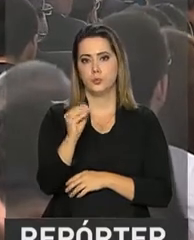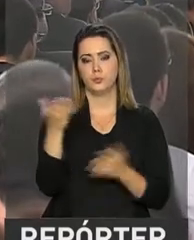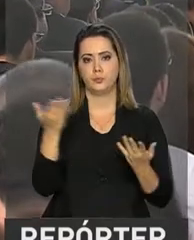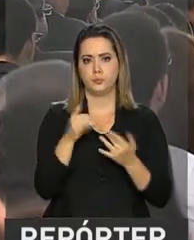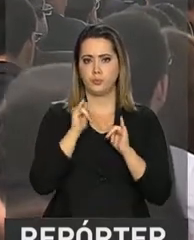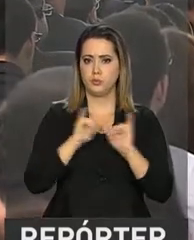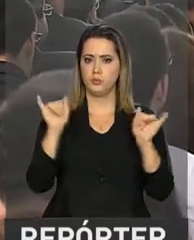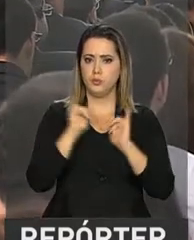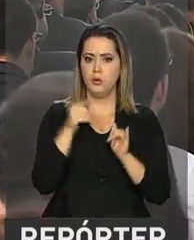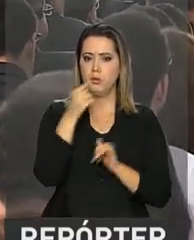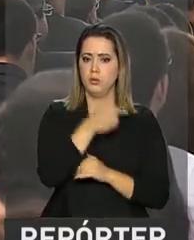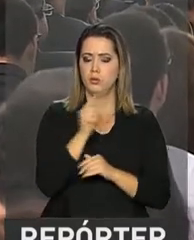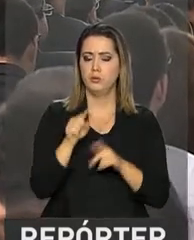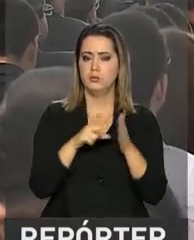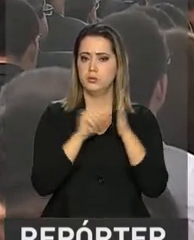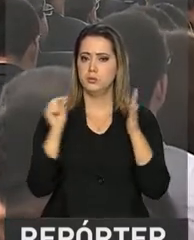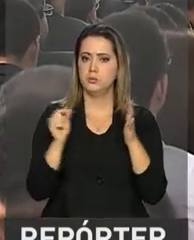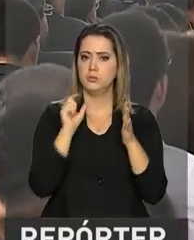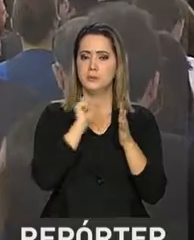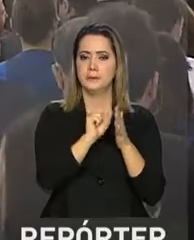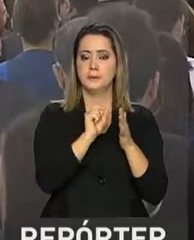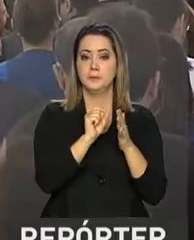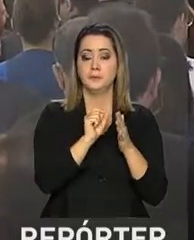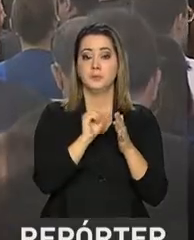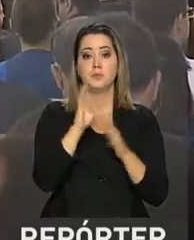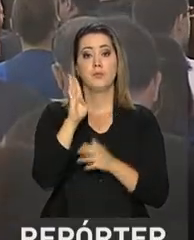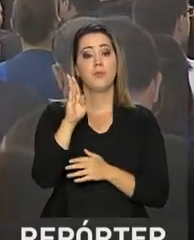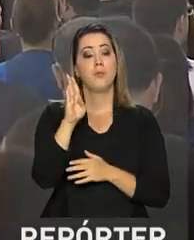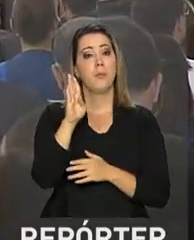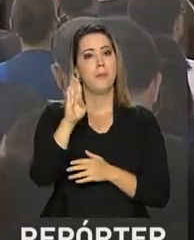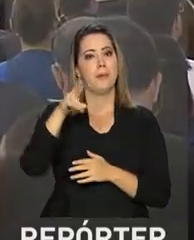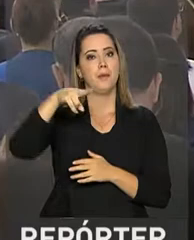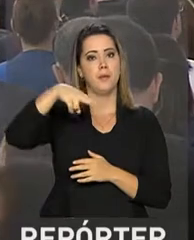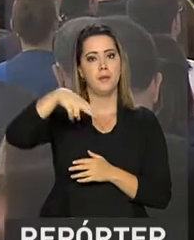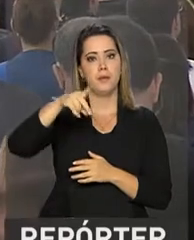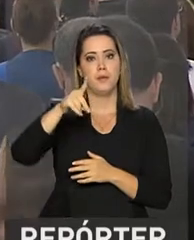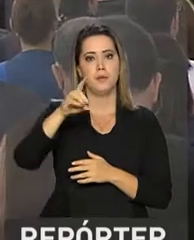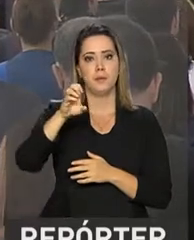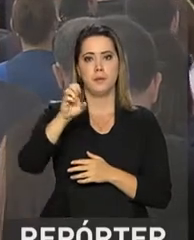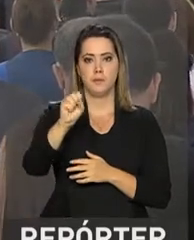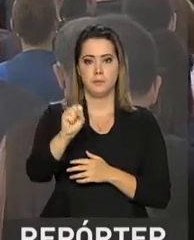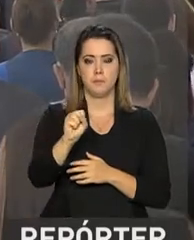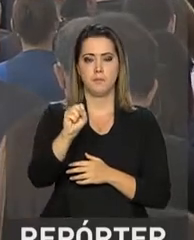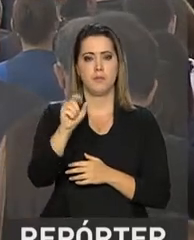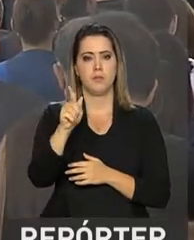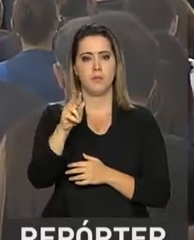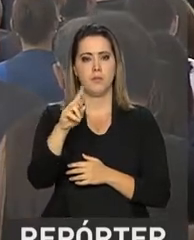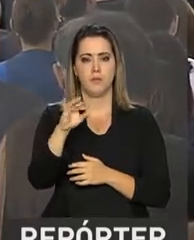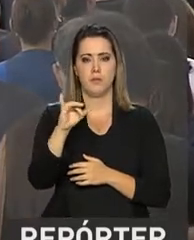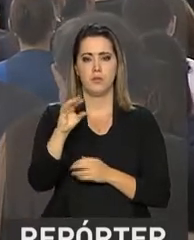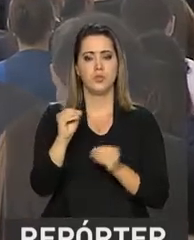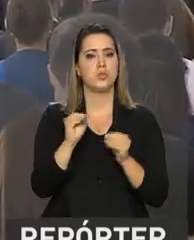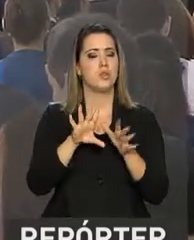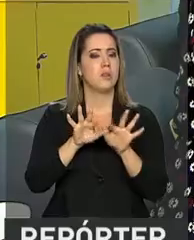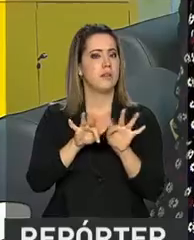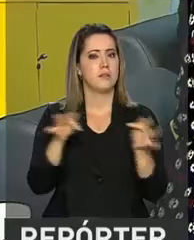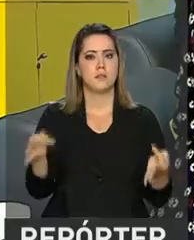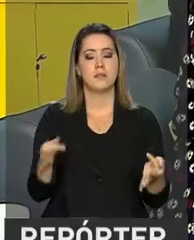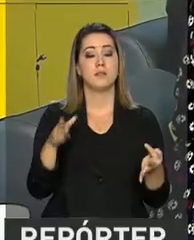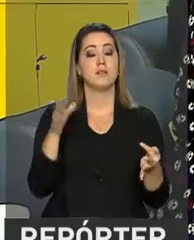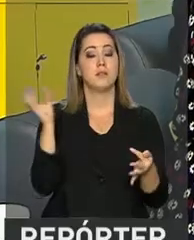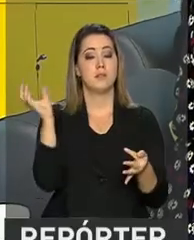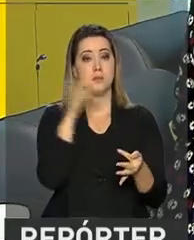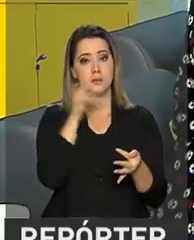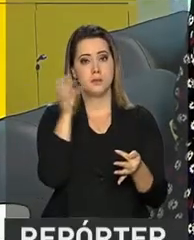nesta cerimônia no palácio do planalto o bnds giro simplifica e lisa pela internet a